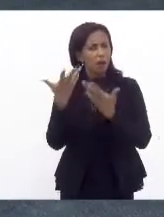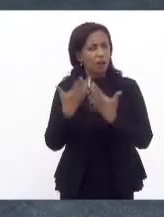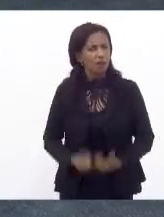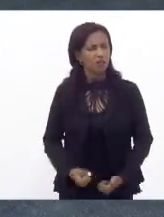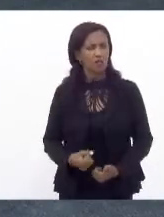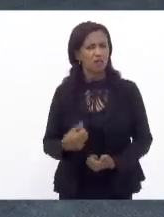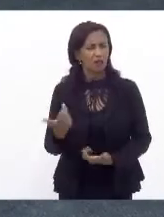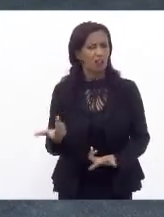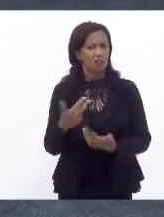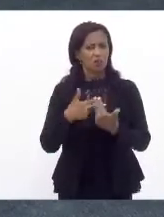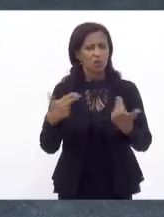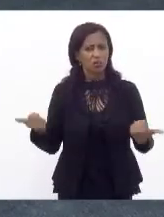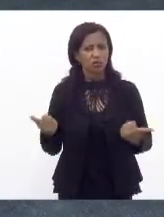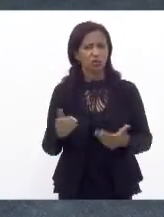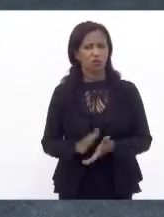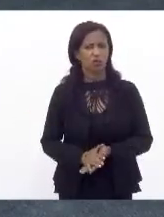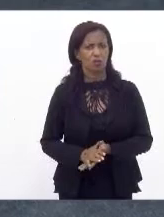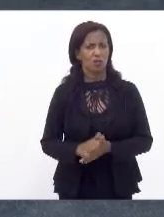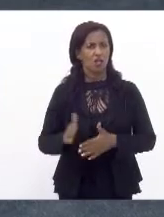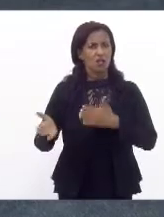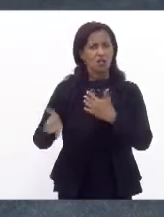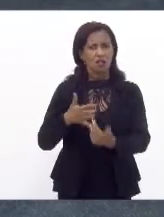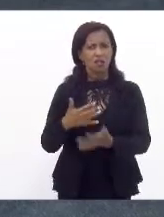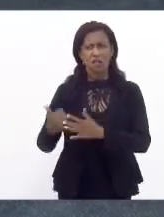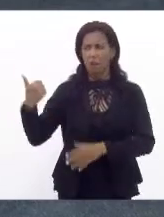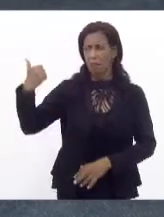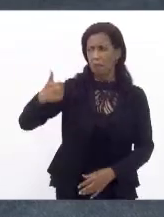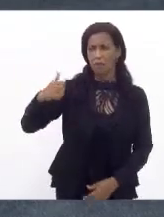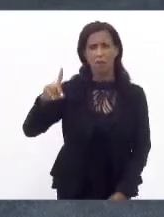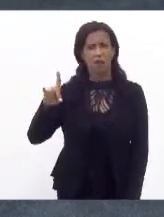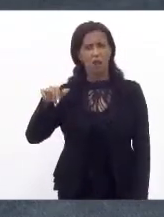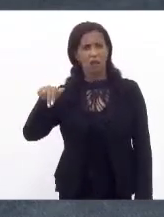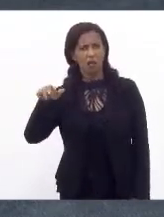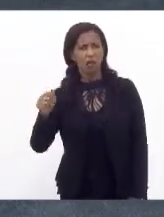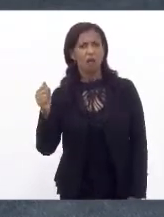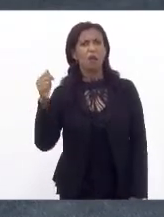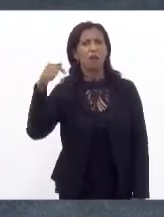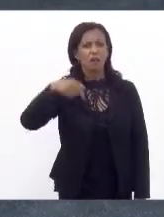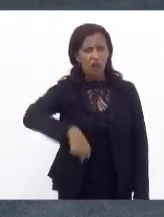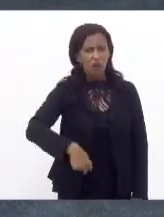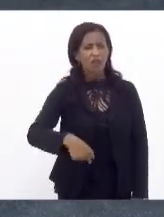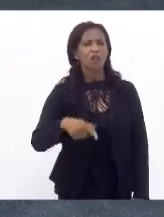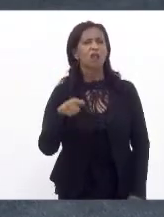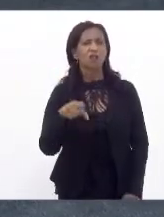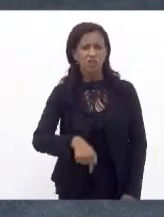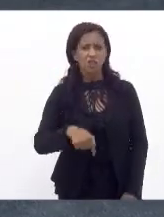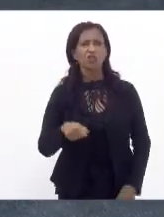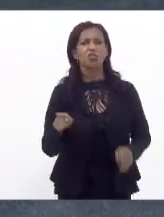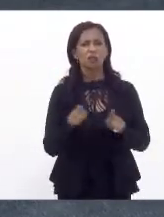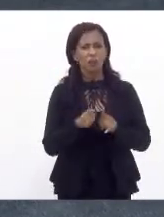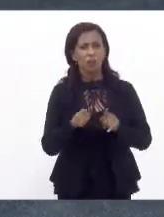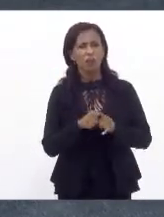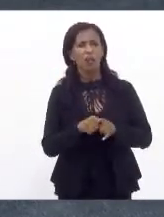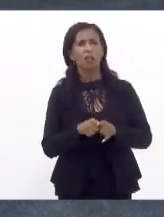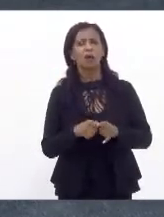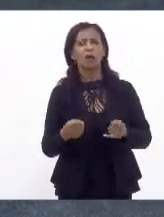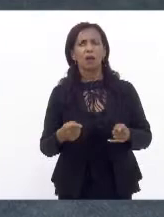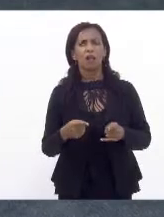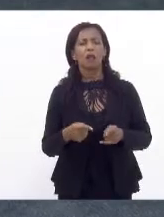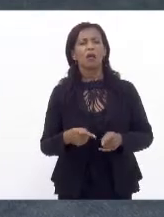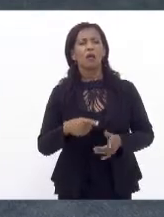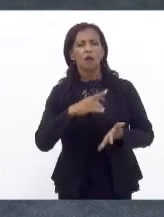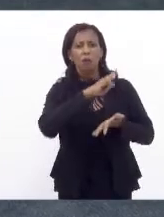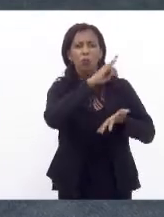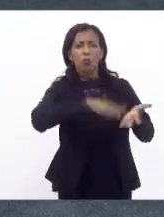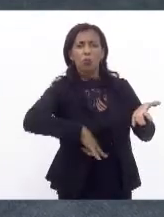aceitar esse tipo de coisa, seja pra, com a primeira-dama, e aqui a gente quer deixar nossa solidariedade, vamos soltar